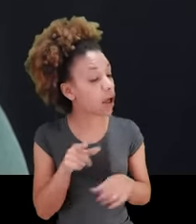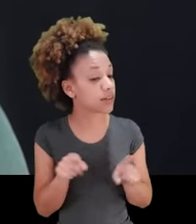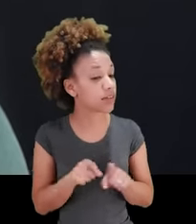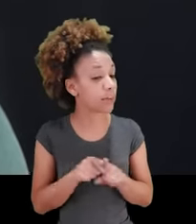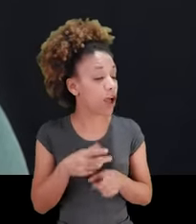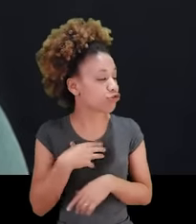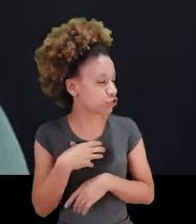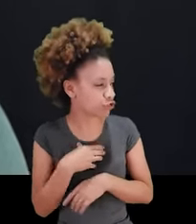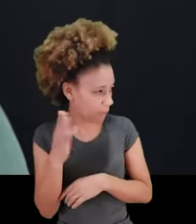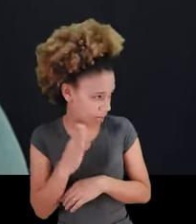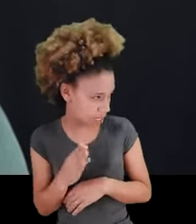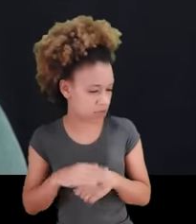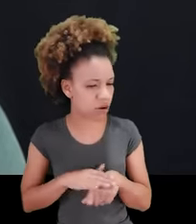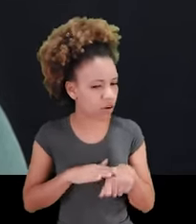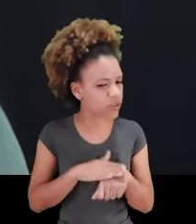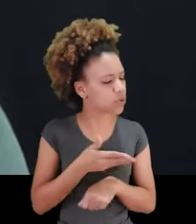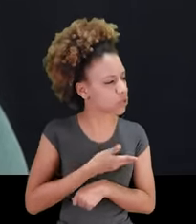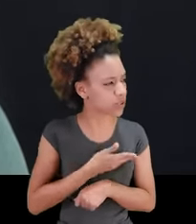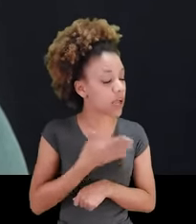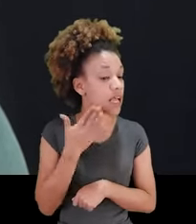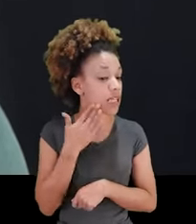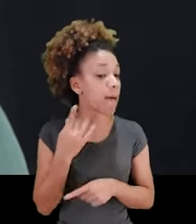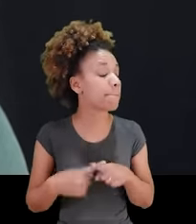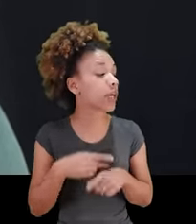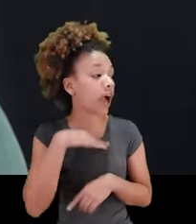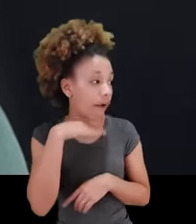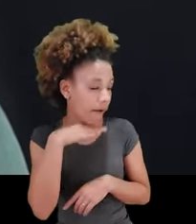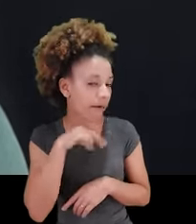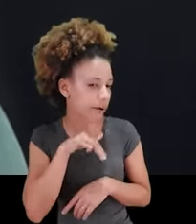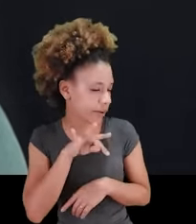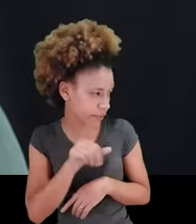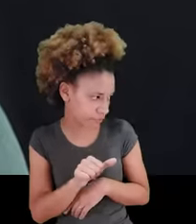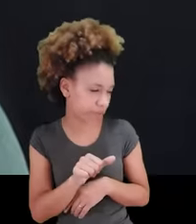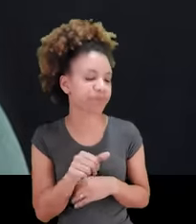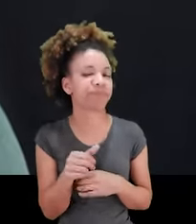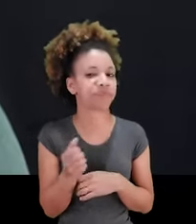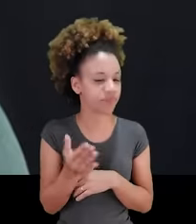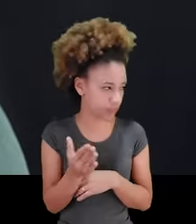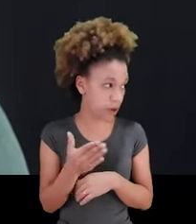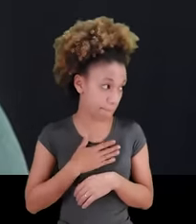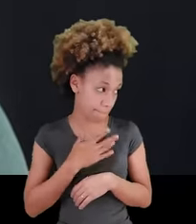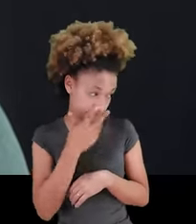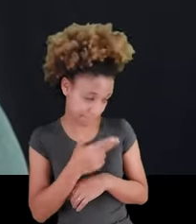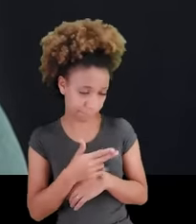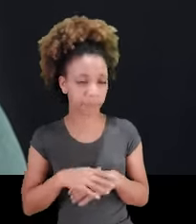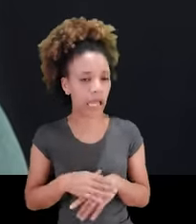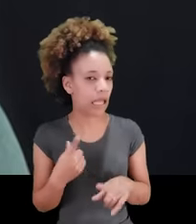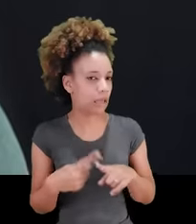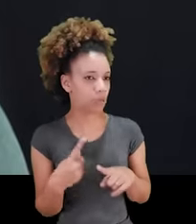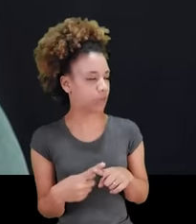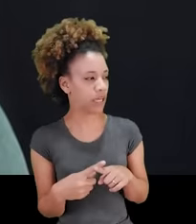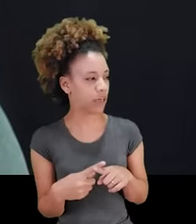ela é muito jeitinho brasileiro. Eu até tava conversando isso com uns amigos meus e eu falei, sabe por que a Anitta é foda? É a minha visão, meu achismo. A Anitta é foda